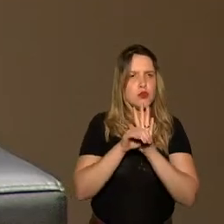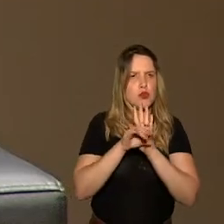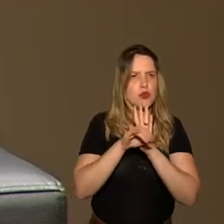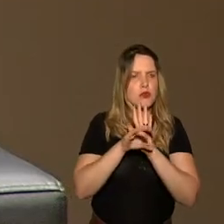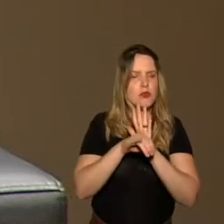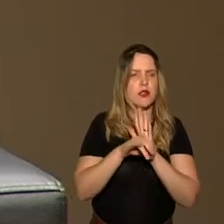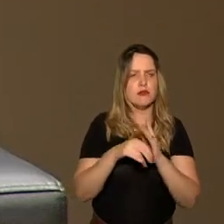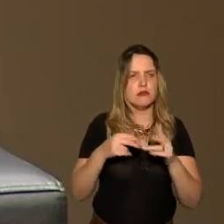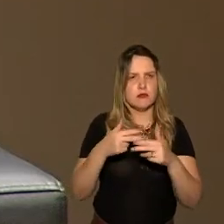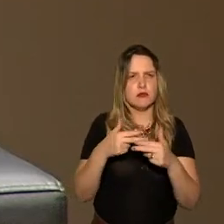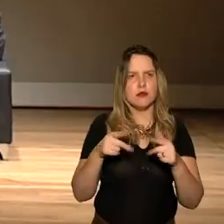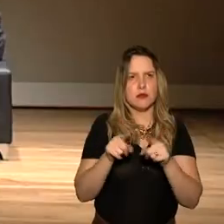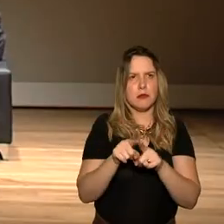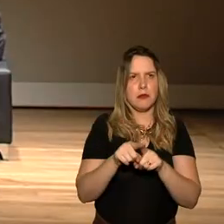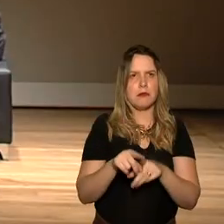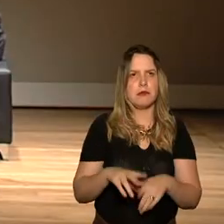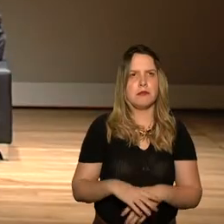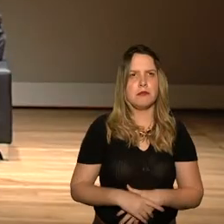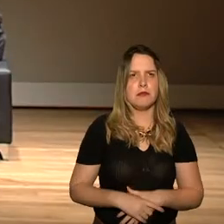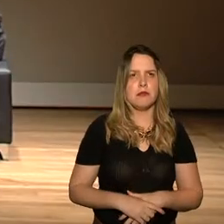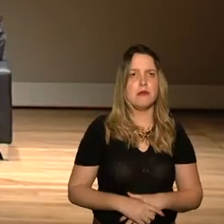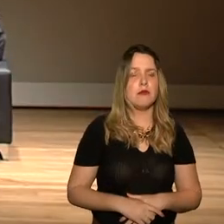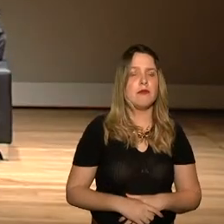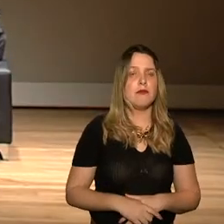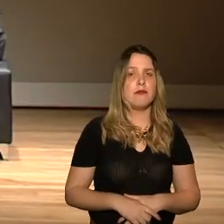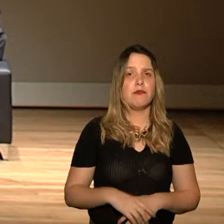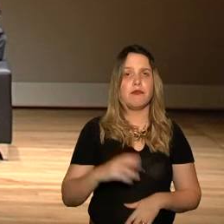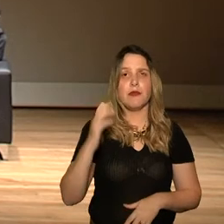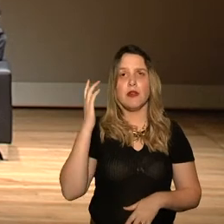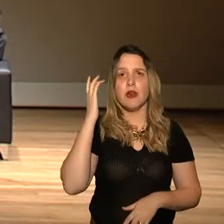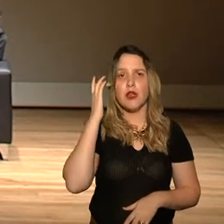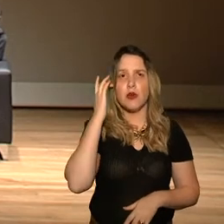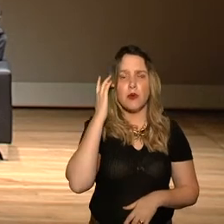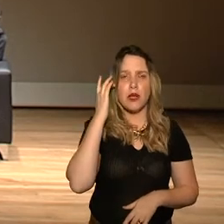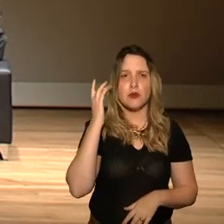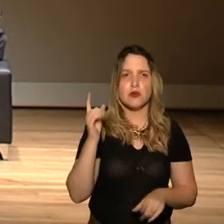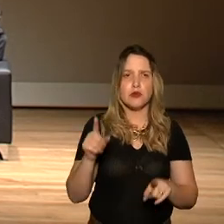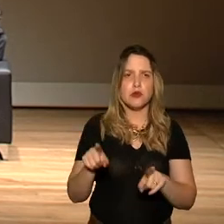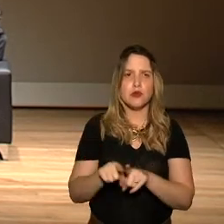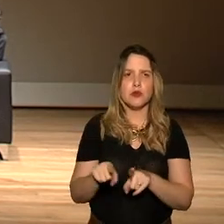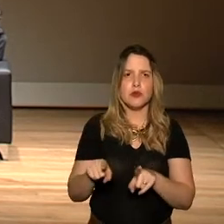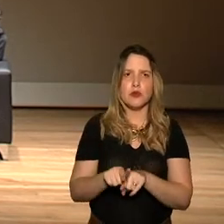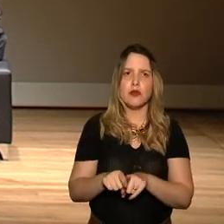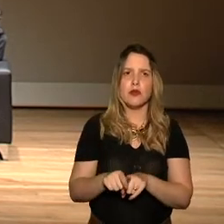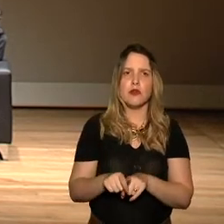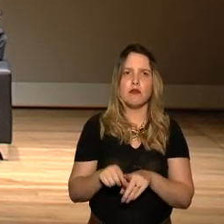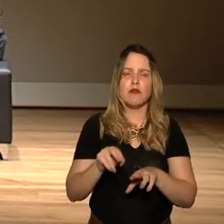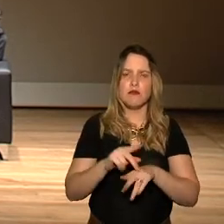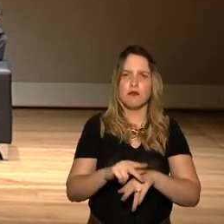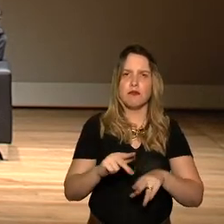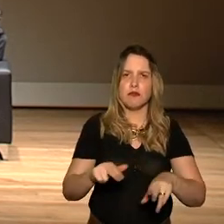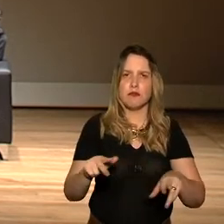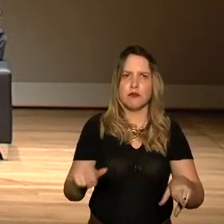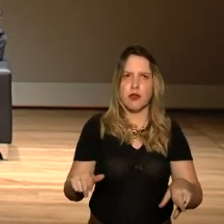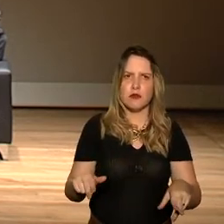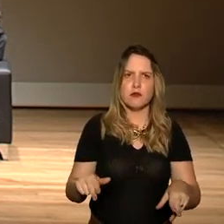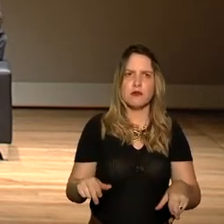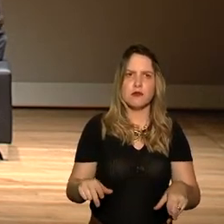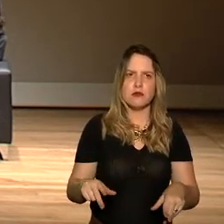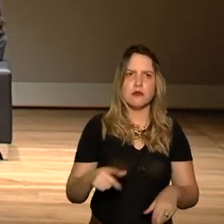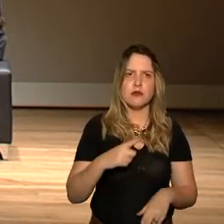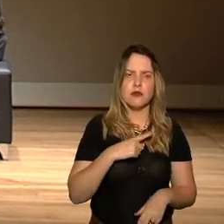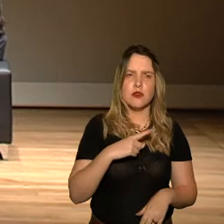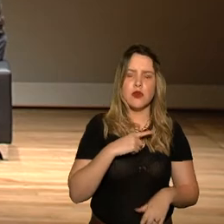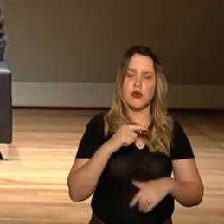cultural isso é muito potente eu acho que valeria mencionar algumas instituições em São Paulo que são referência nesse